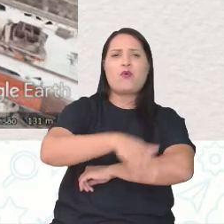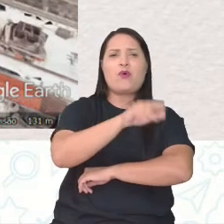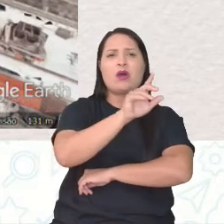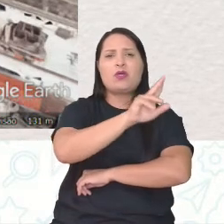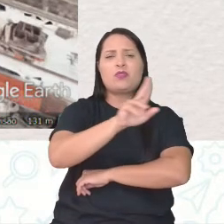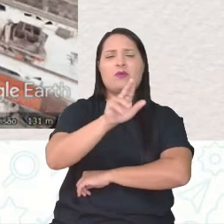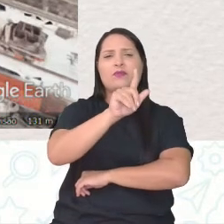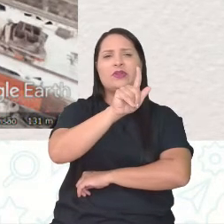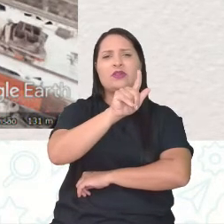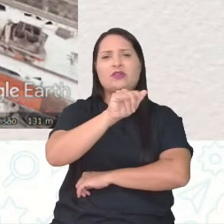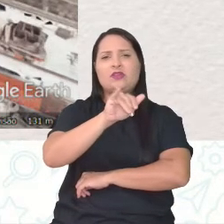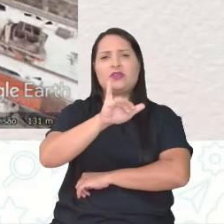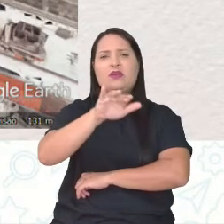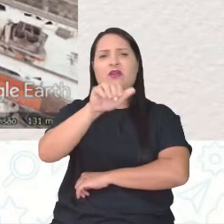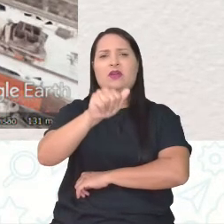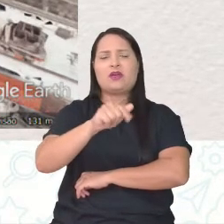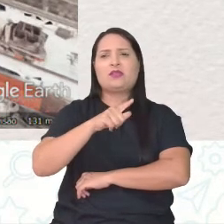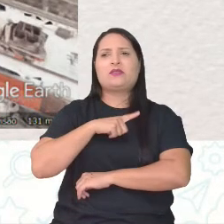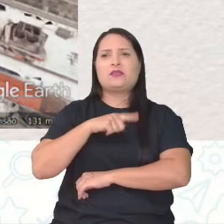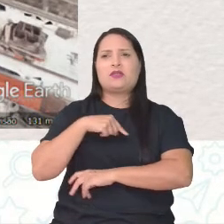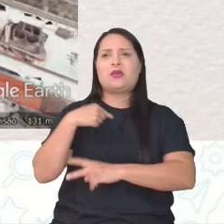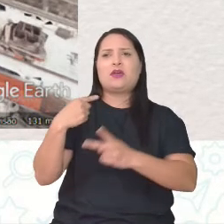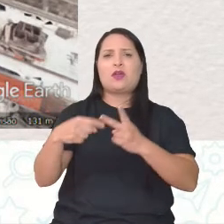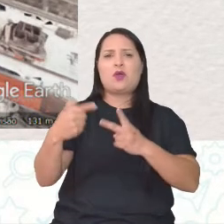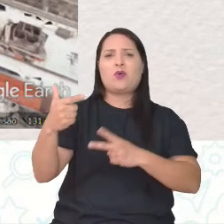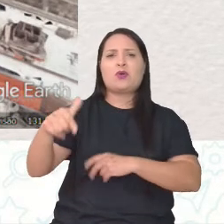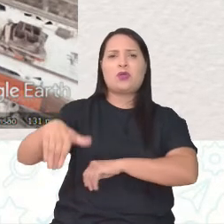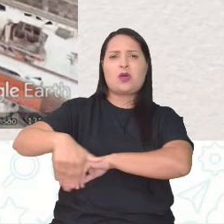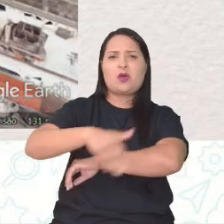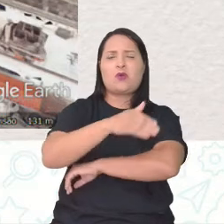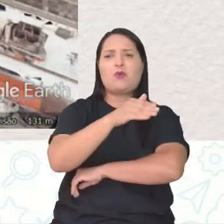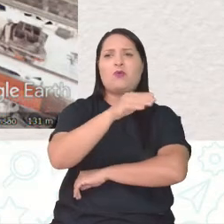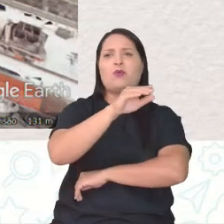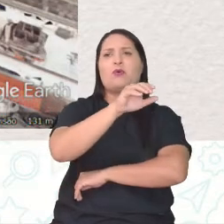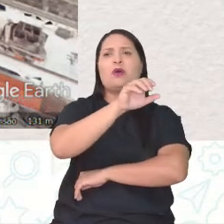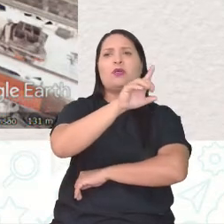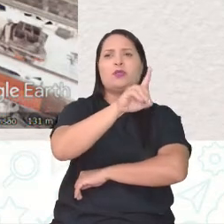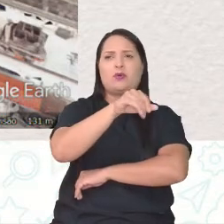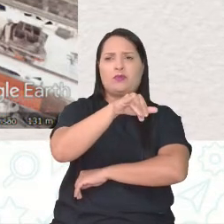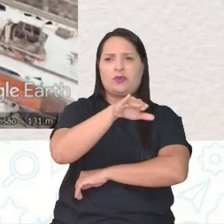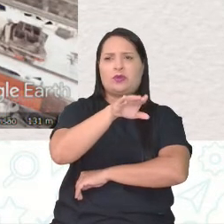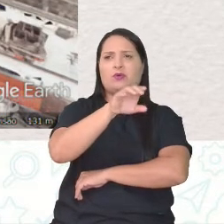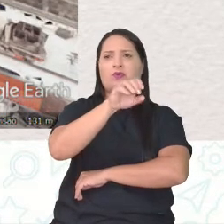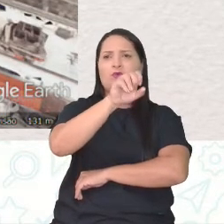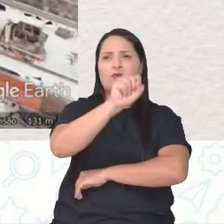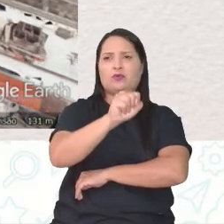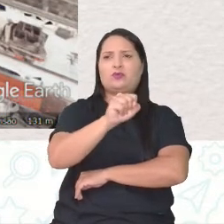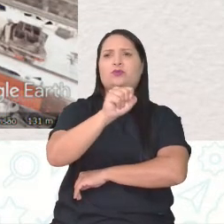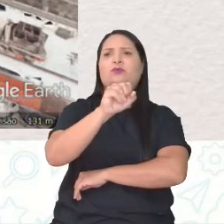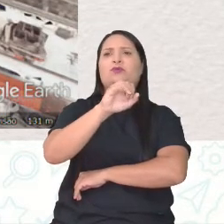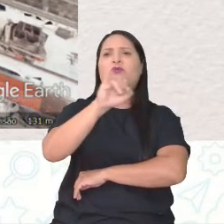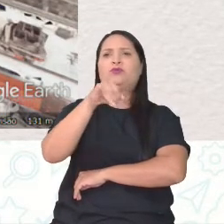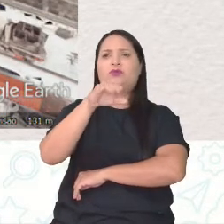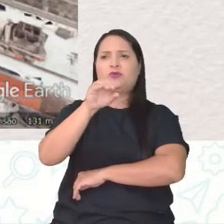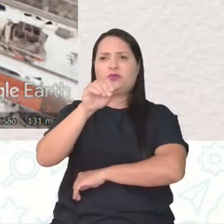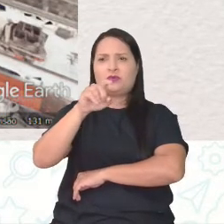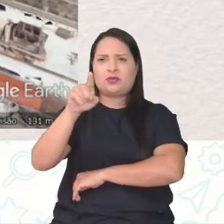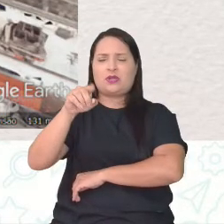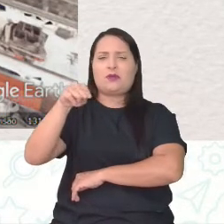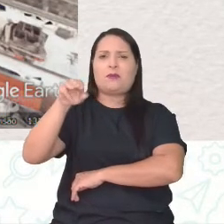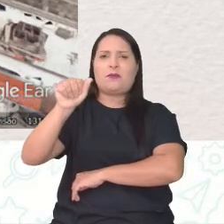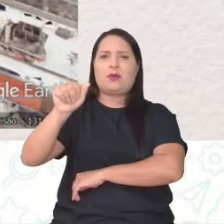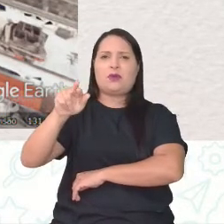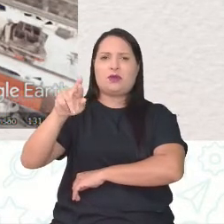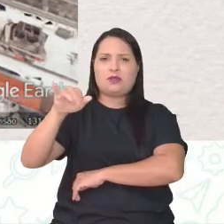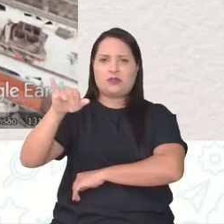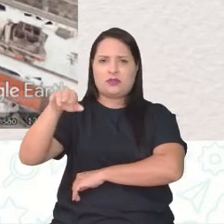é justamente a Rua Domingos José Martins, que era essa antiga Rua da Senzala Velha. Vejam aí, próximo